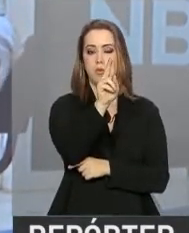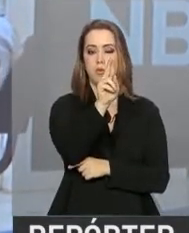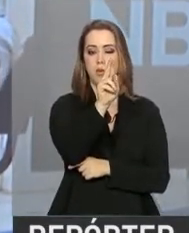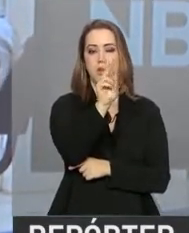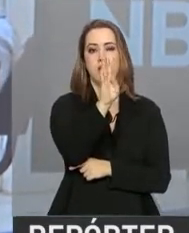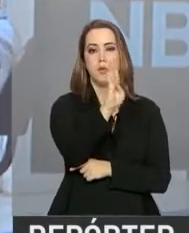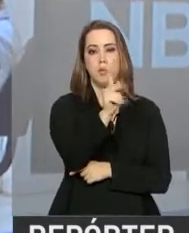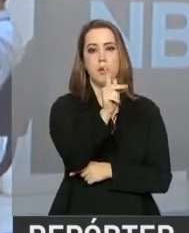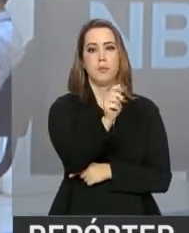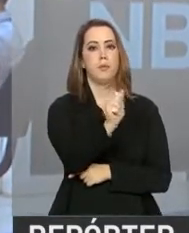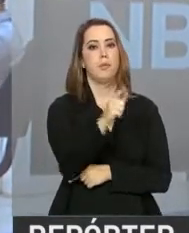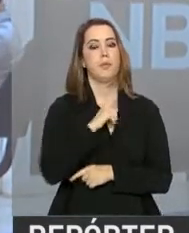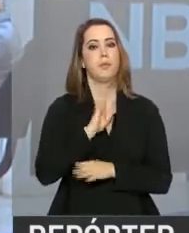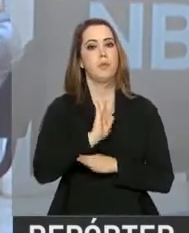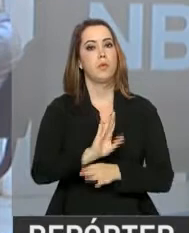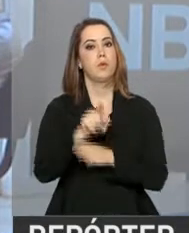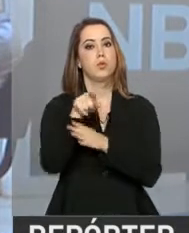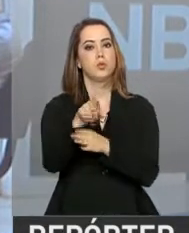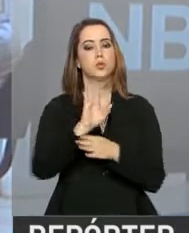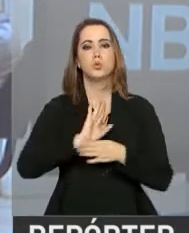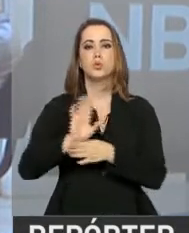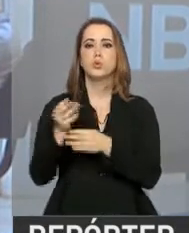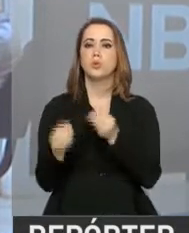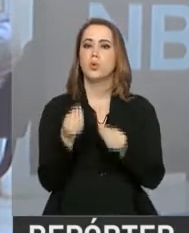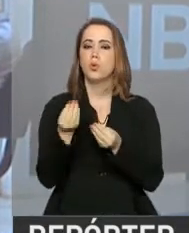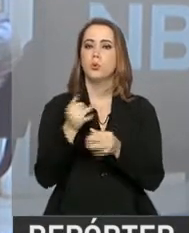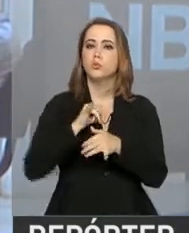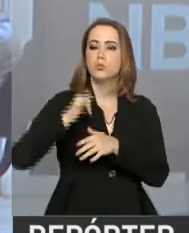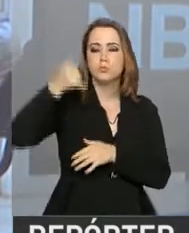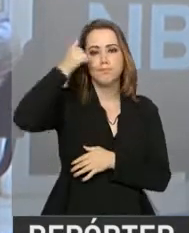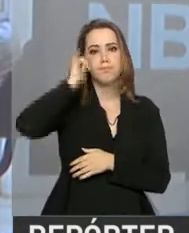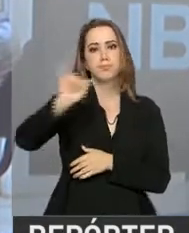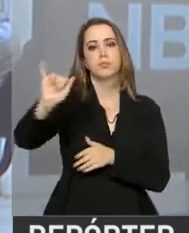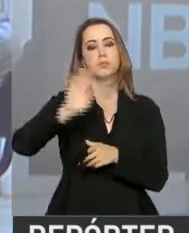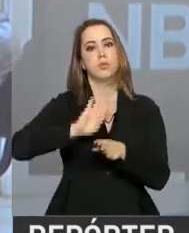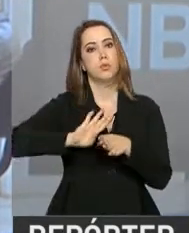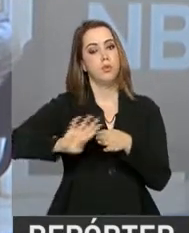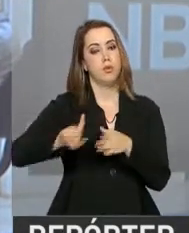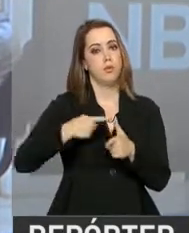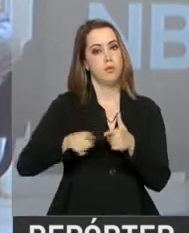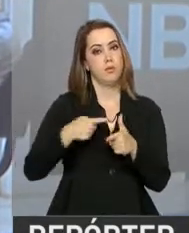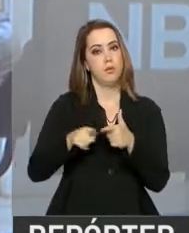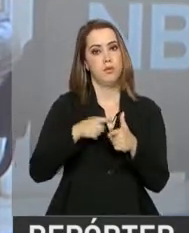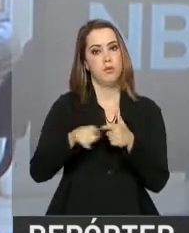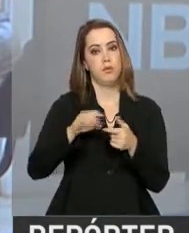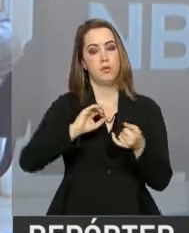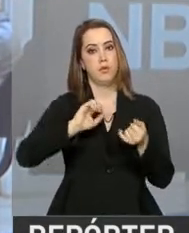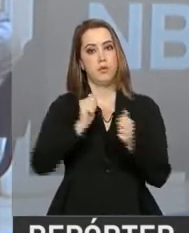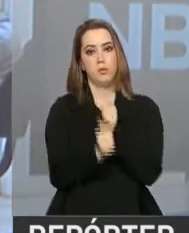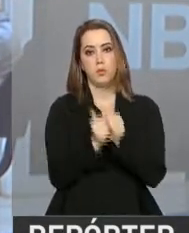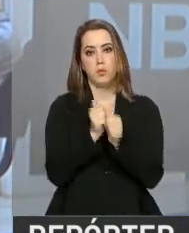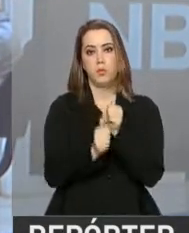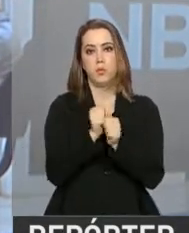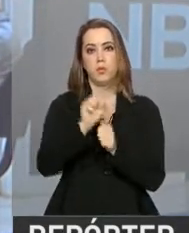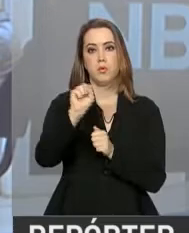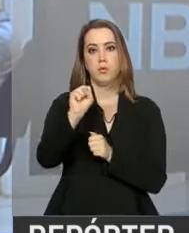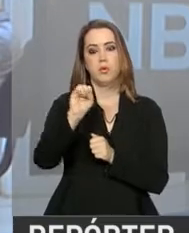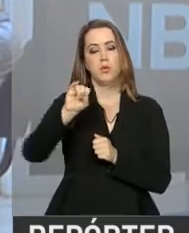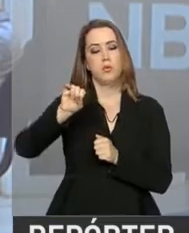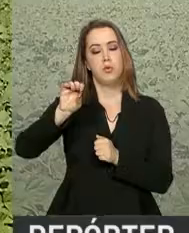de soja e de arroz no combate a um dos piores inimigos dessas culturas aqui no brasil os